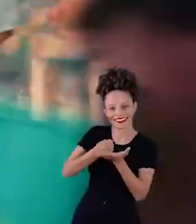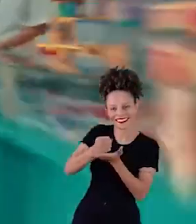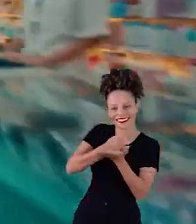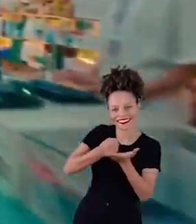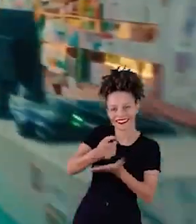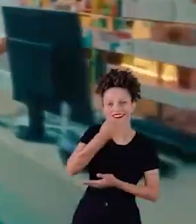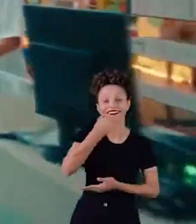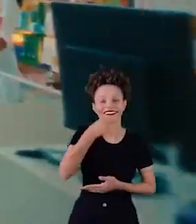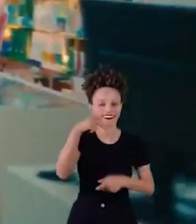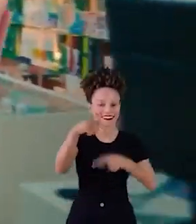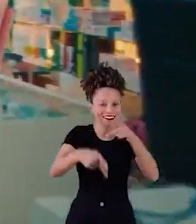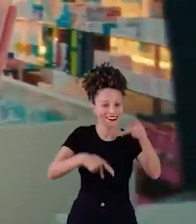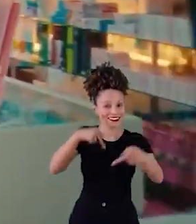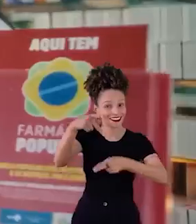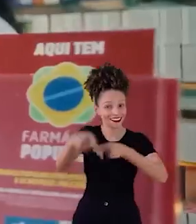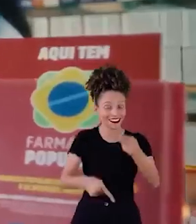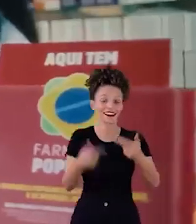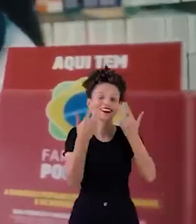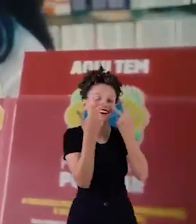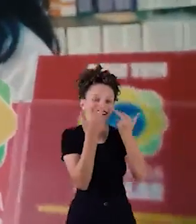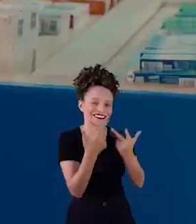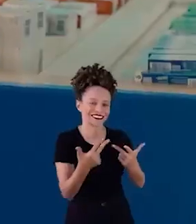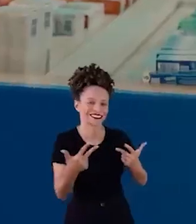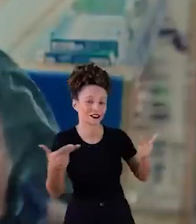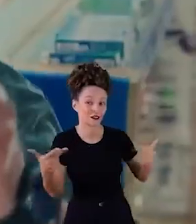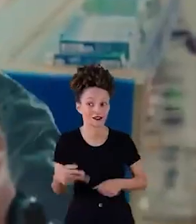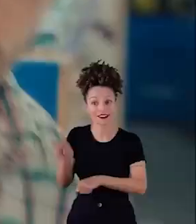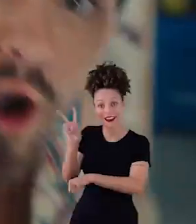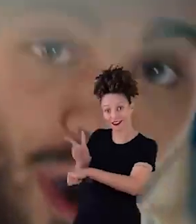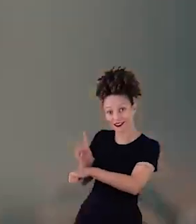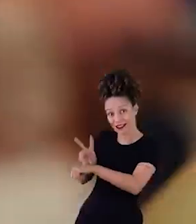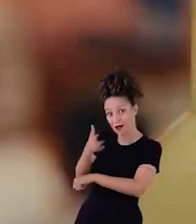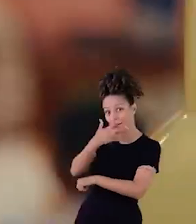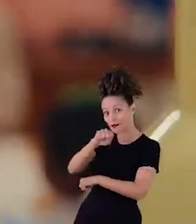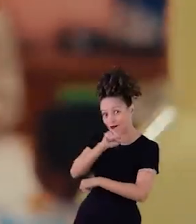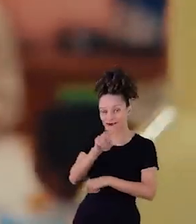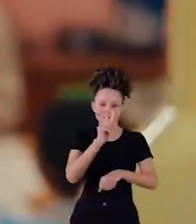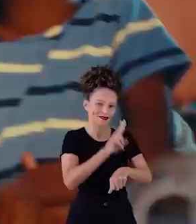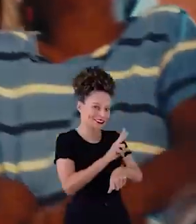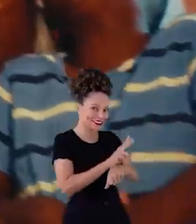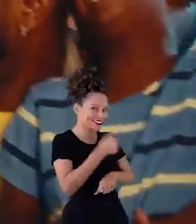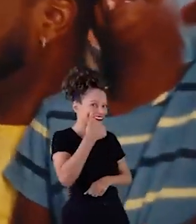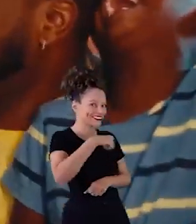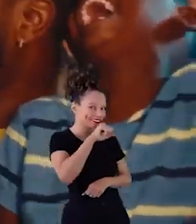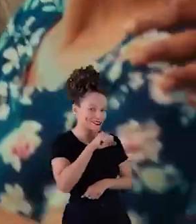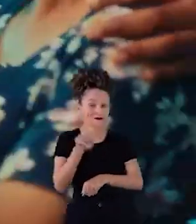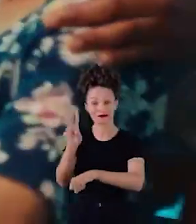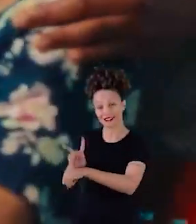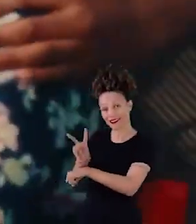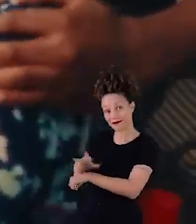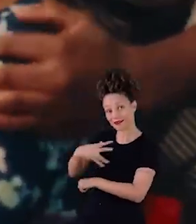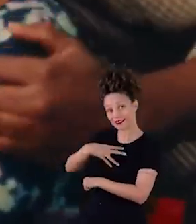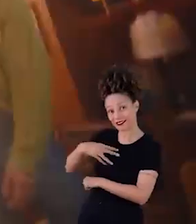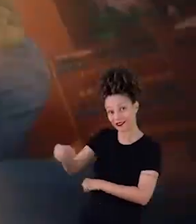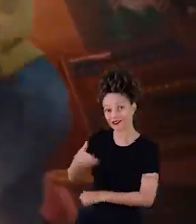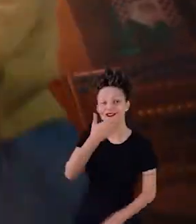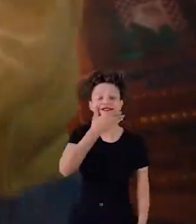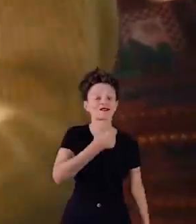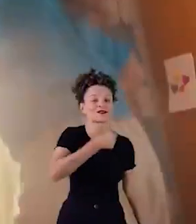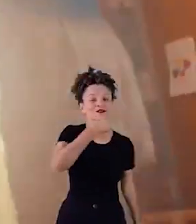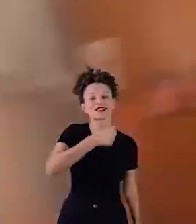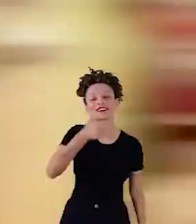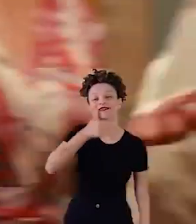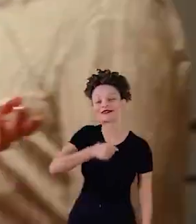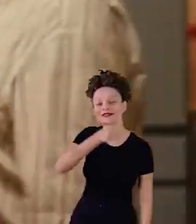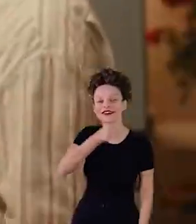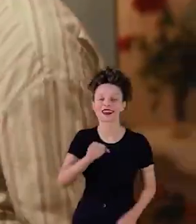É o Farmácia Popular, cheio de novidades, é pra pra cuidar do pai, é pra cuidar da mãe, é pra cuidar